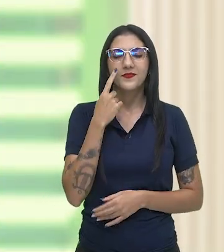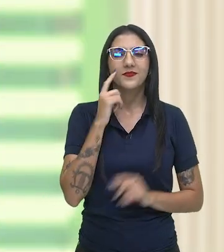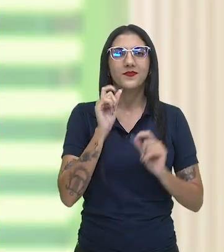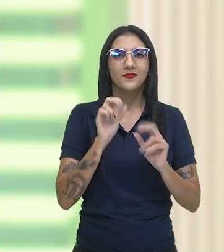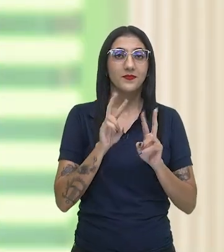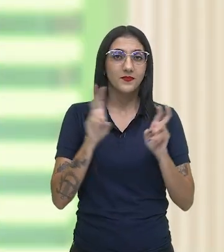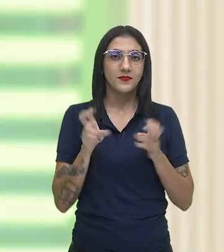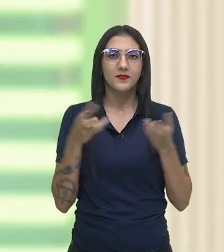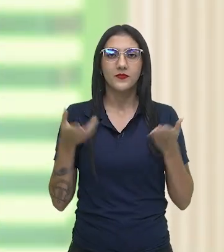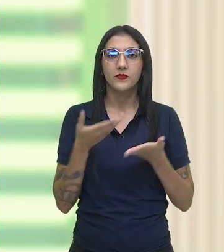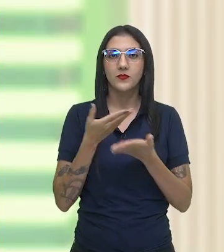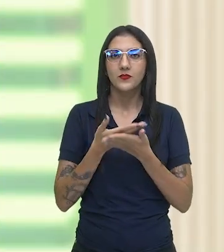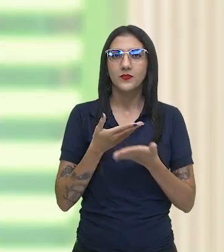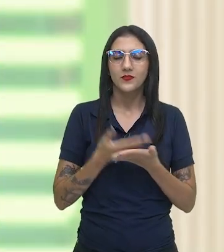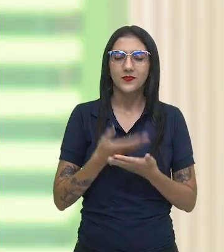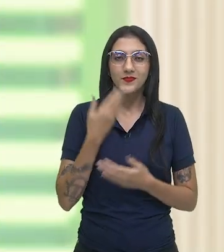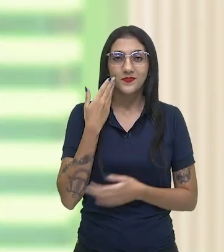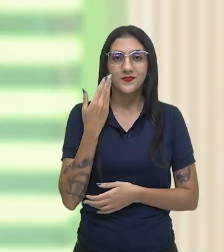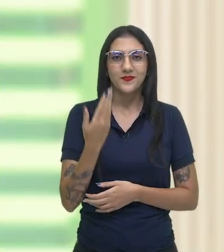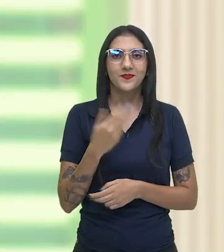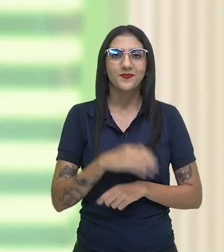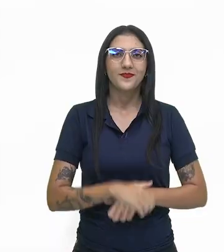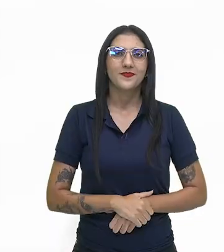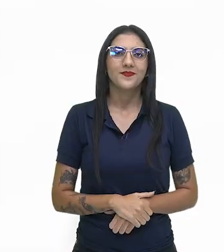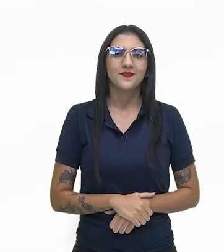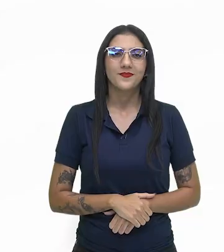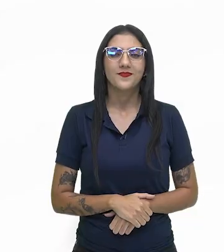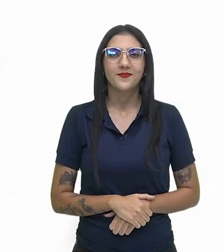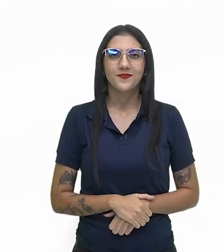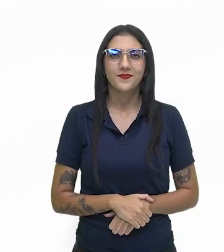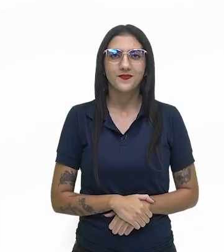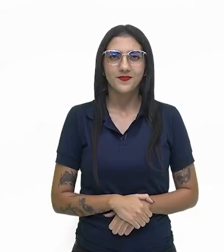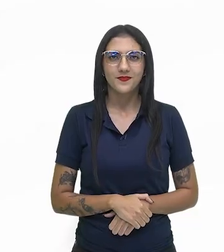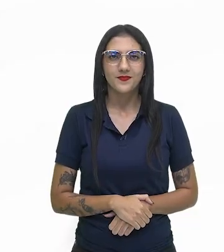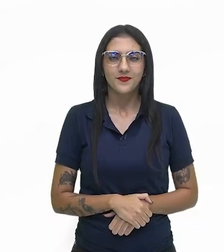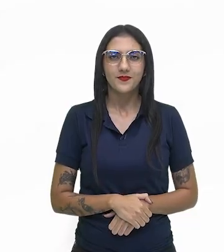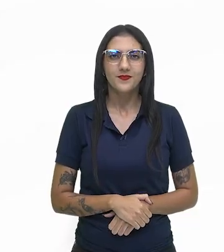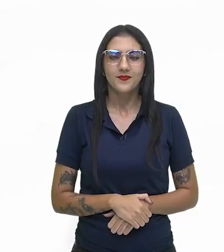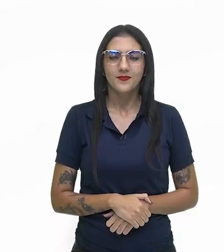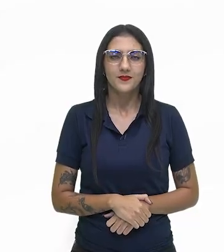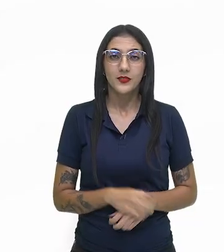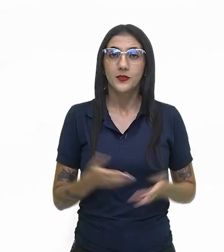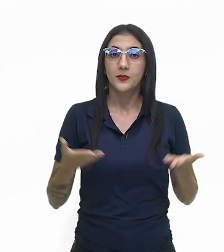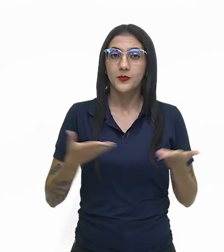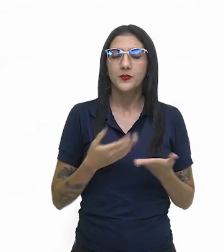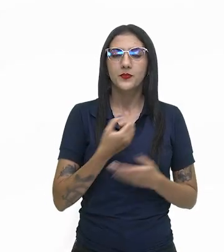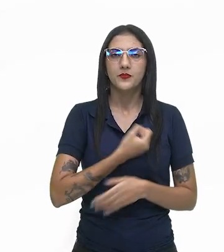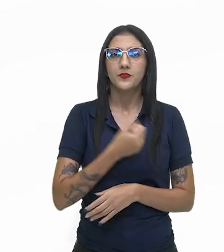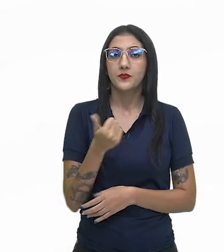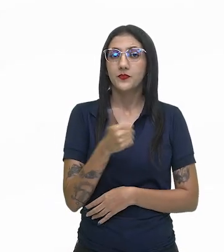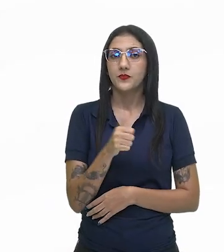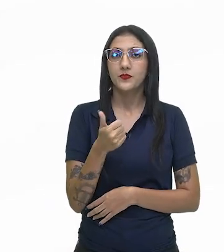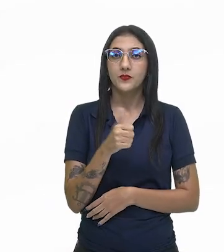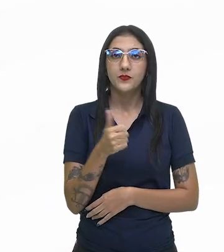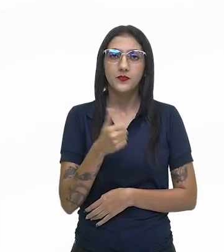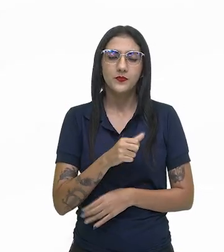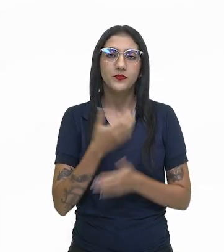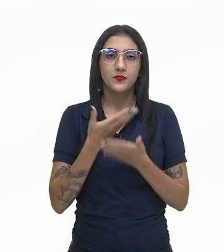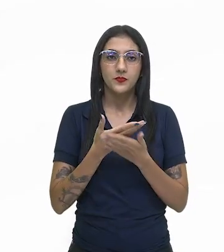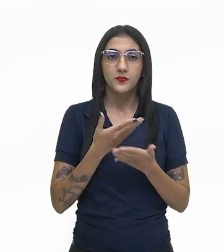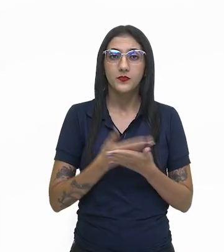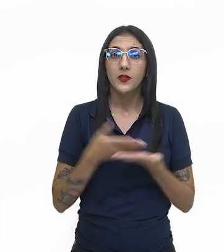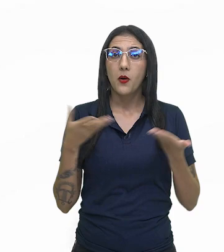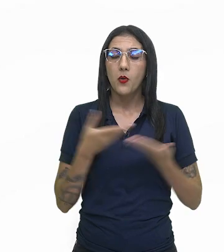o objeto de estudo da nossa aula de hoje. Hoje nós teremos aula 11, que